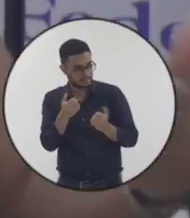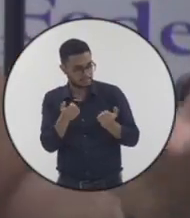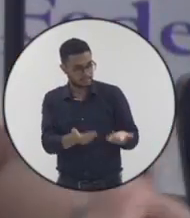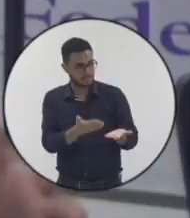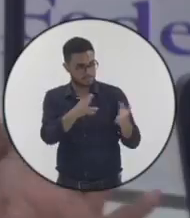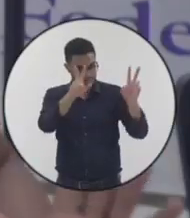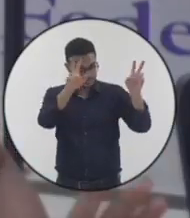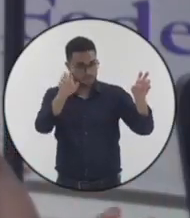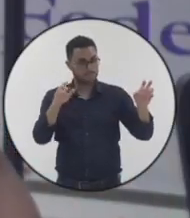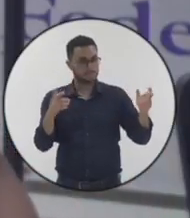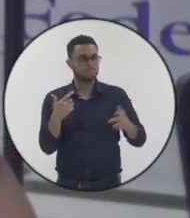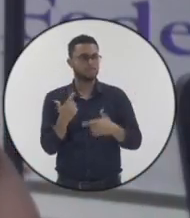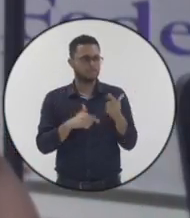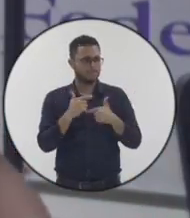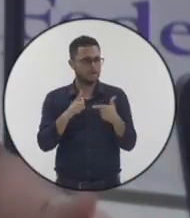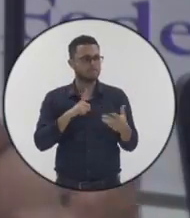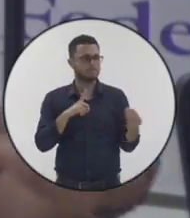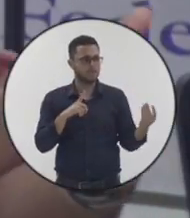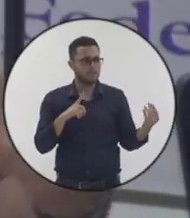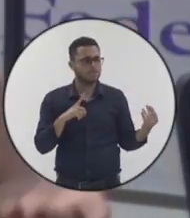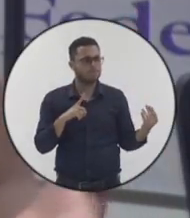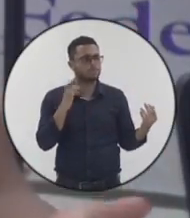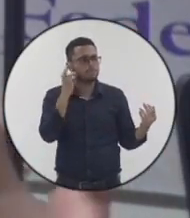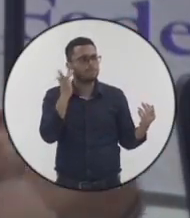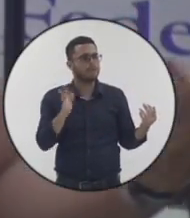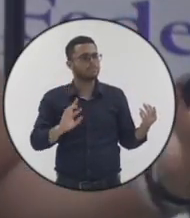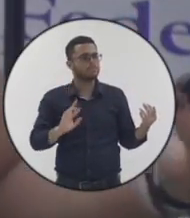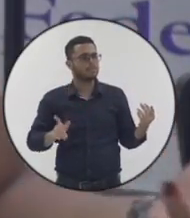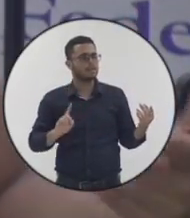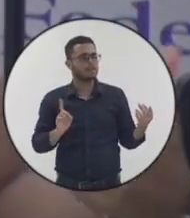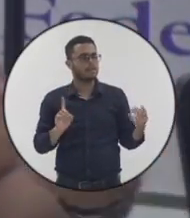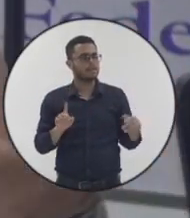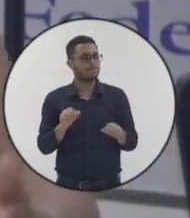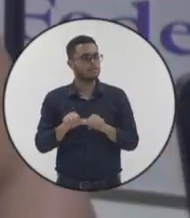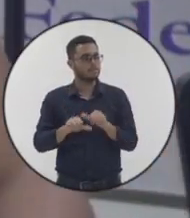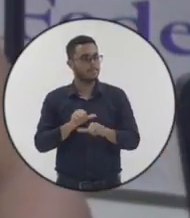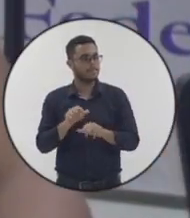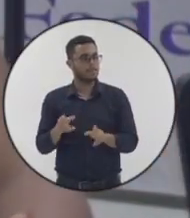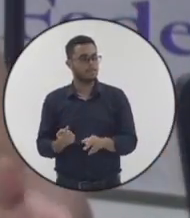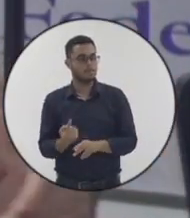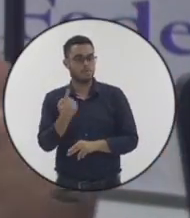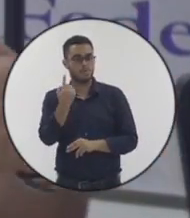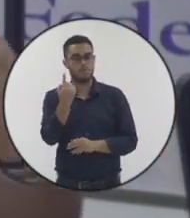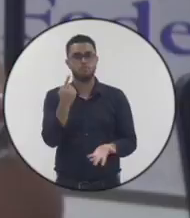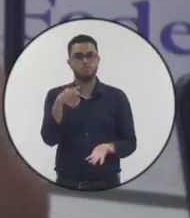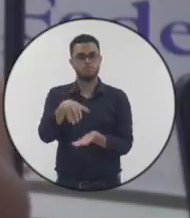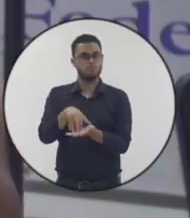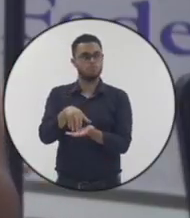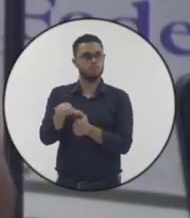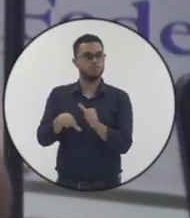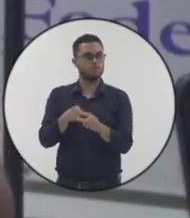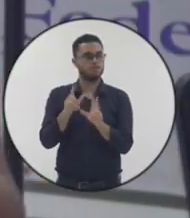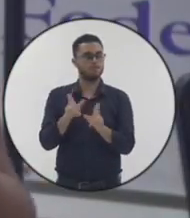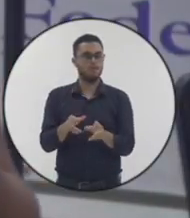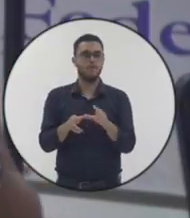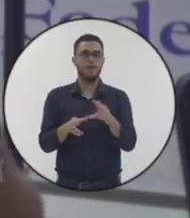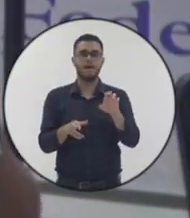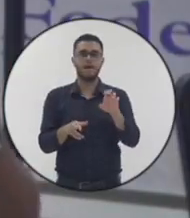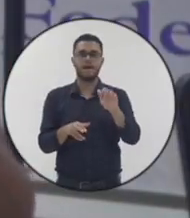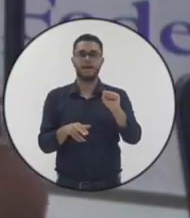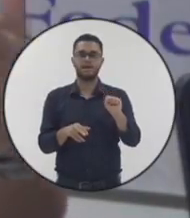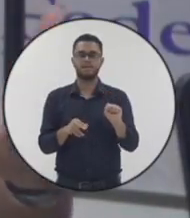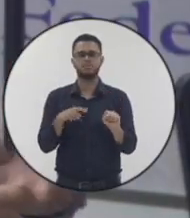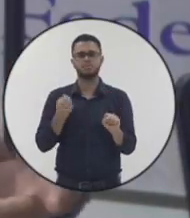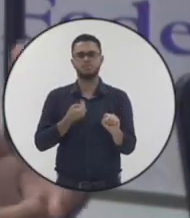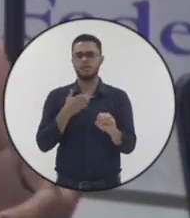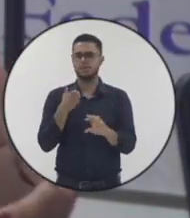com muito trabalho, porque isso também não foi fácil, fazer com que um núcleo se tornasse um CREAS. E aí, quando a gente vai para os espaços de conferência, por